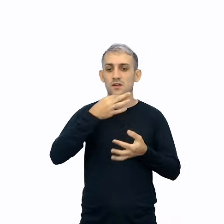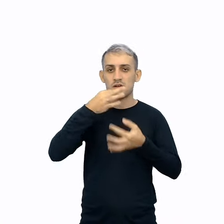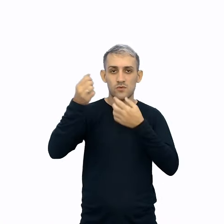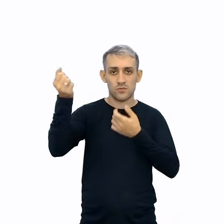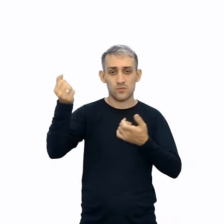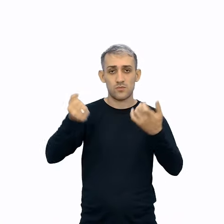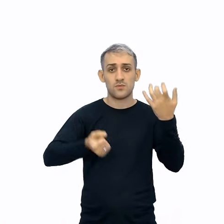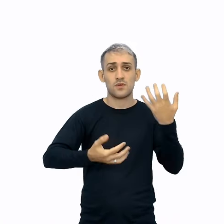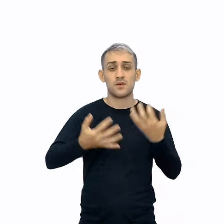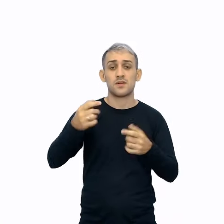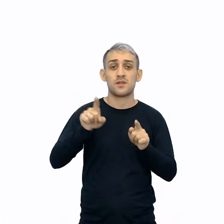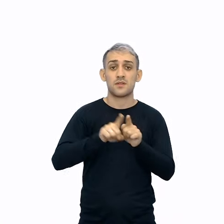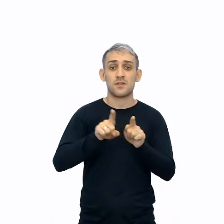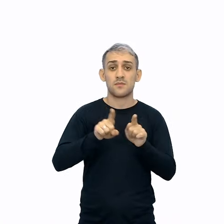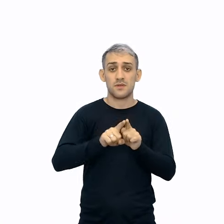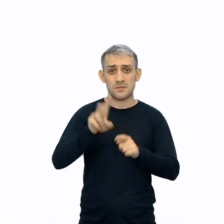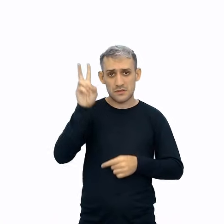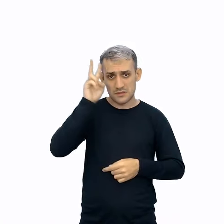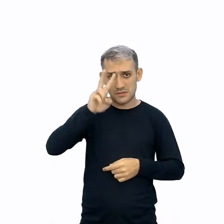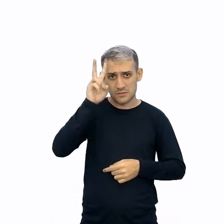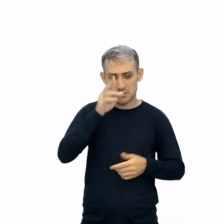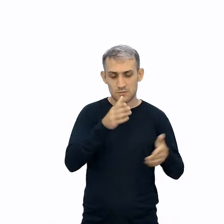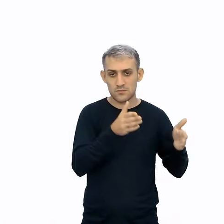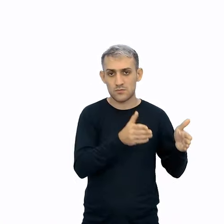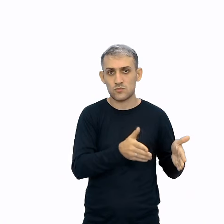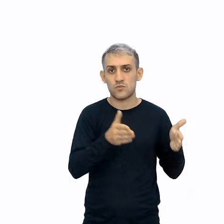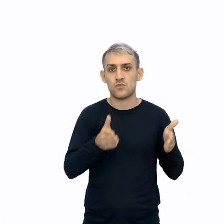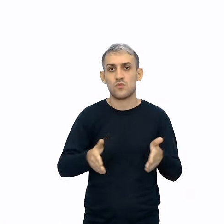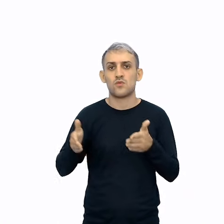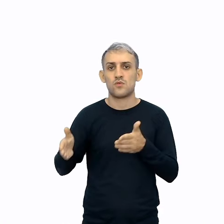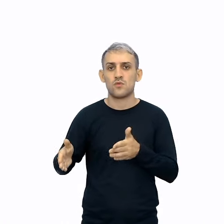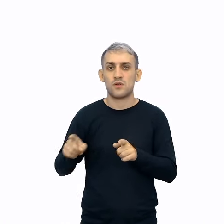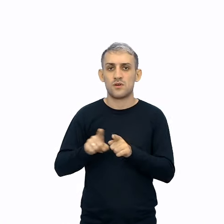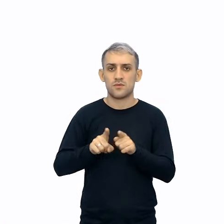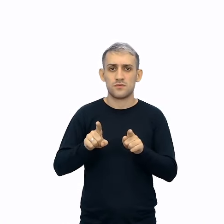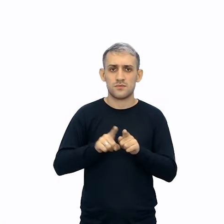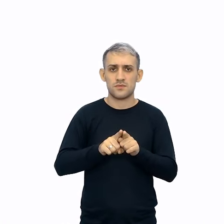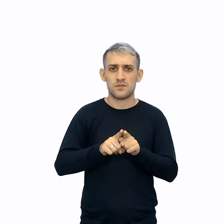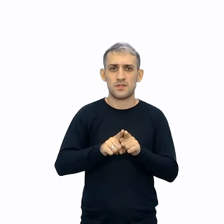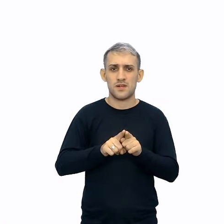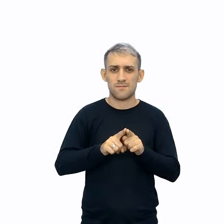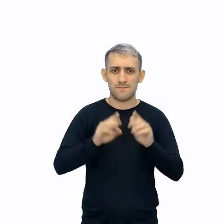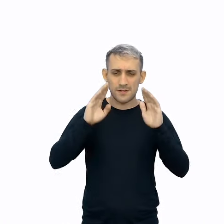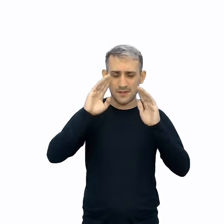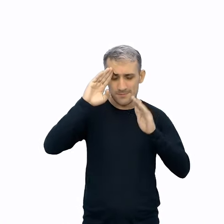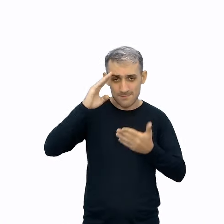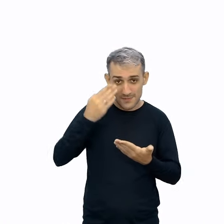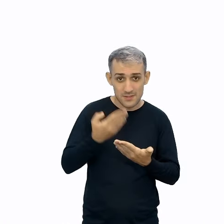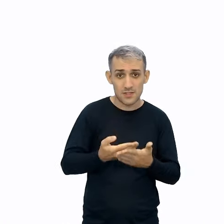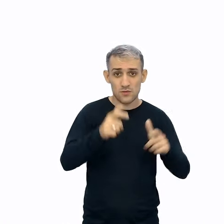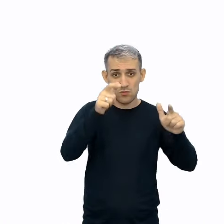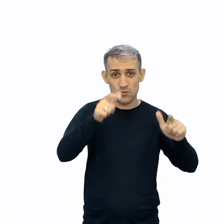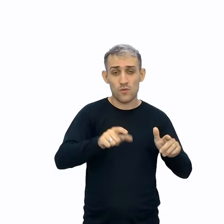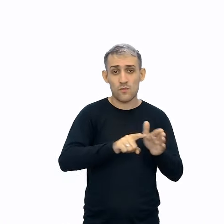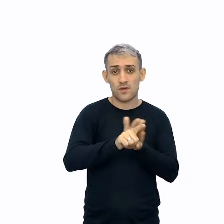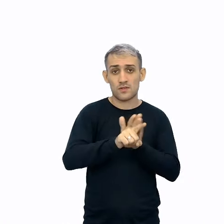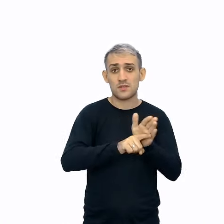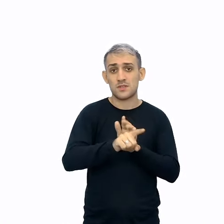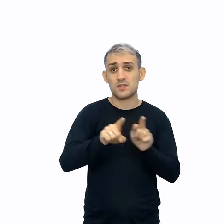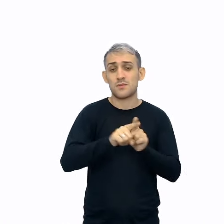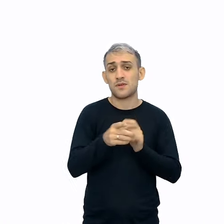validando esse processo dando aí maior credibilidade de fonte a todo esse processo e no